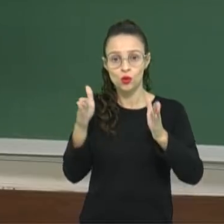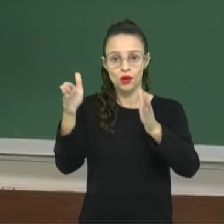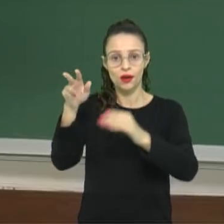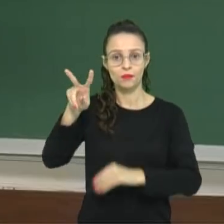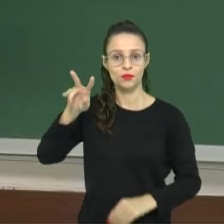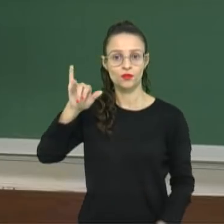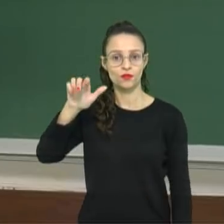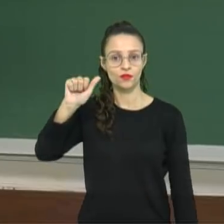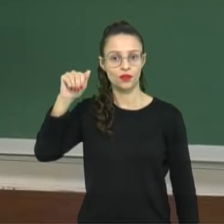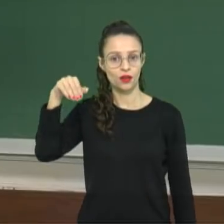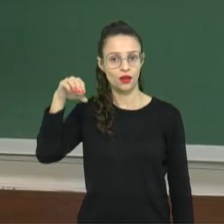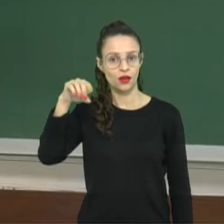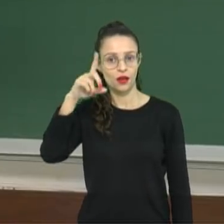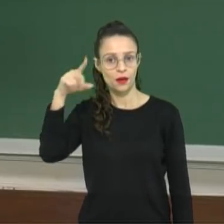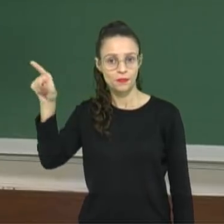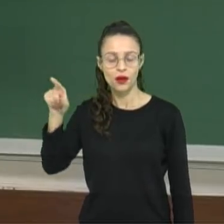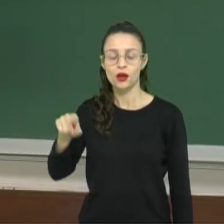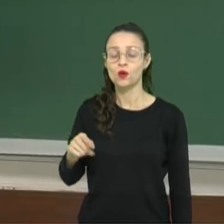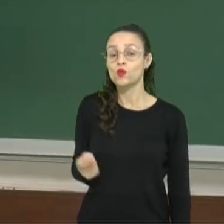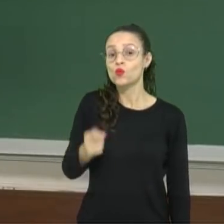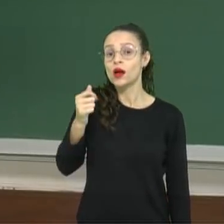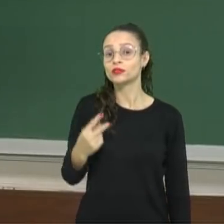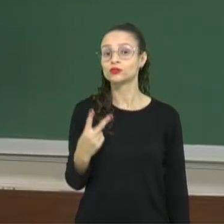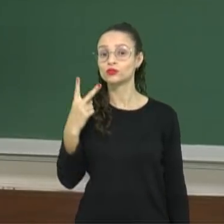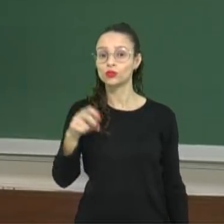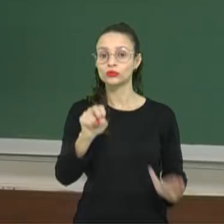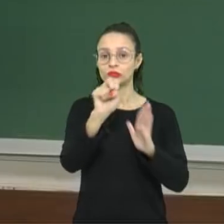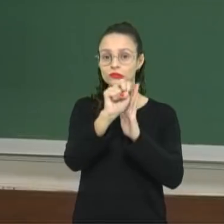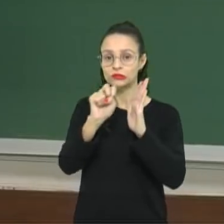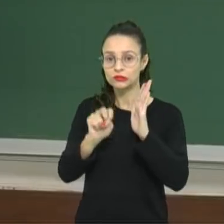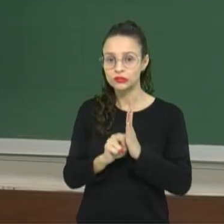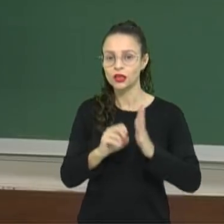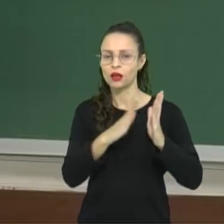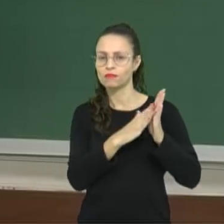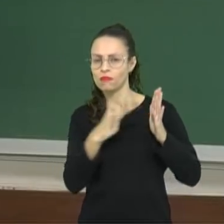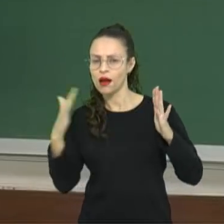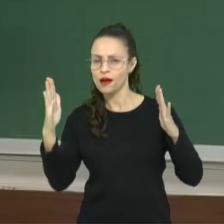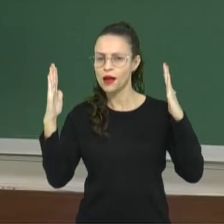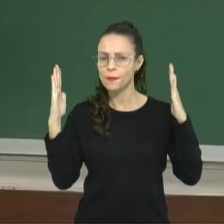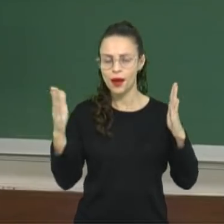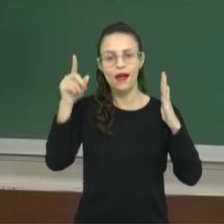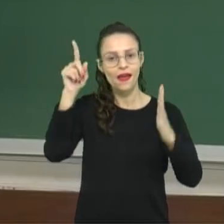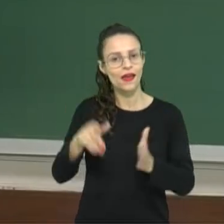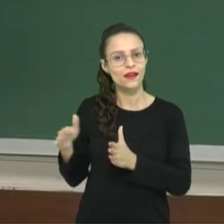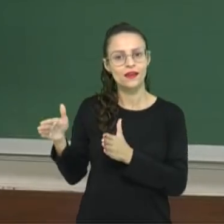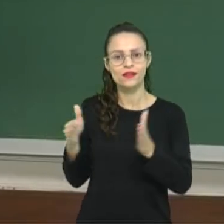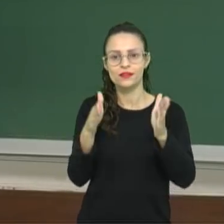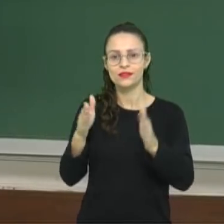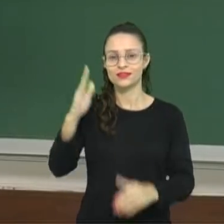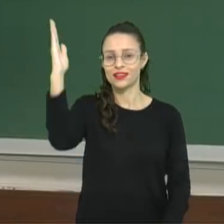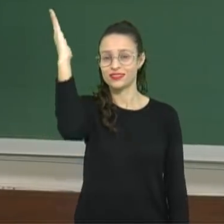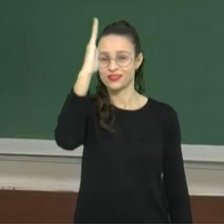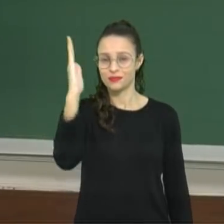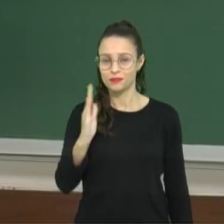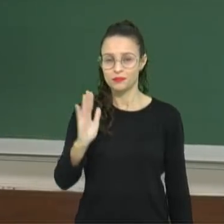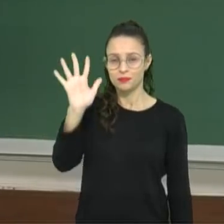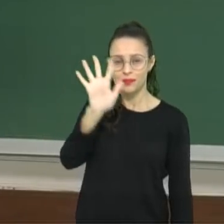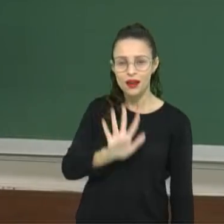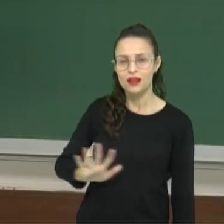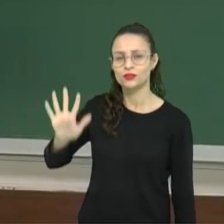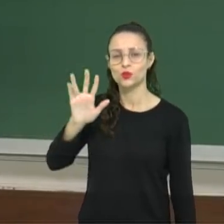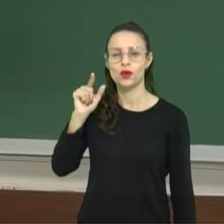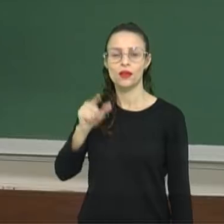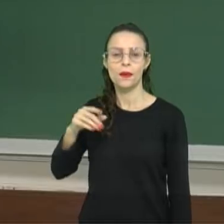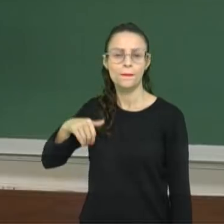ele foi por um longo período, quase 2 séculos, ali a estrada do Brasil, uma das estradas mais importantes, uma